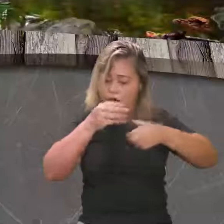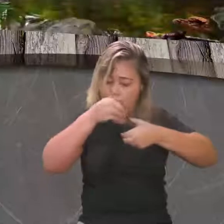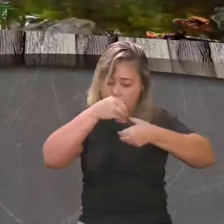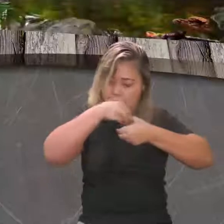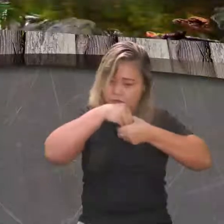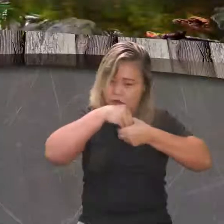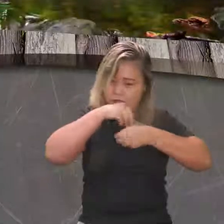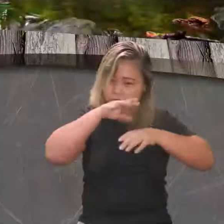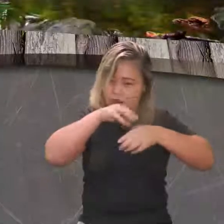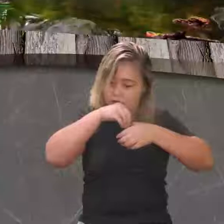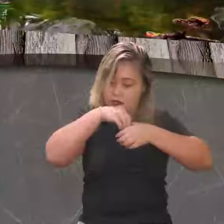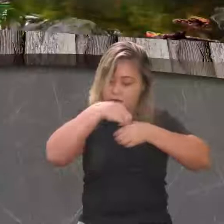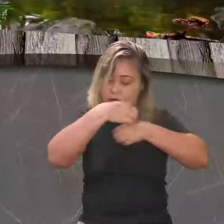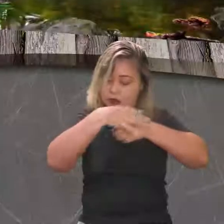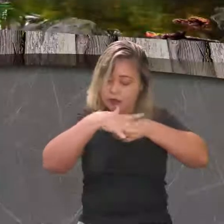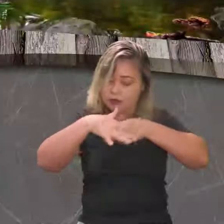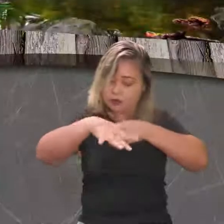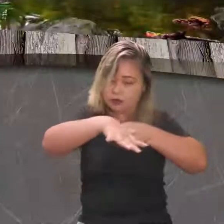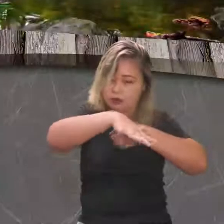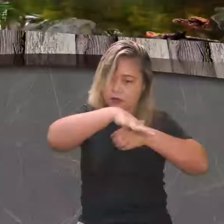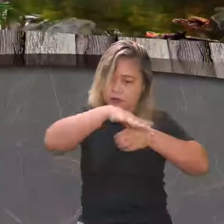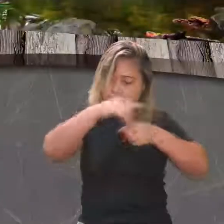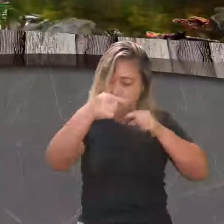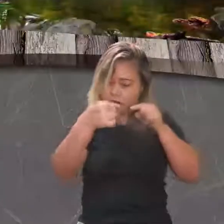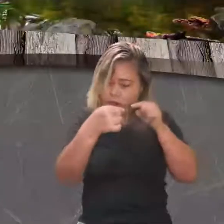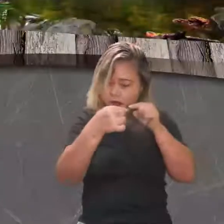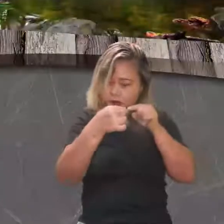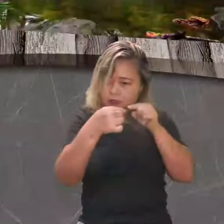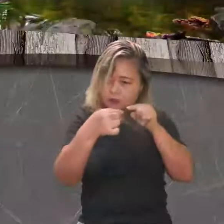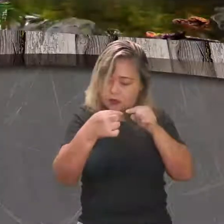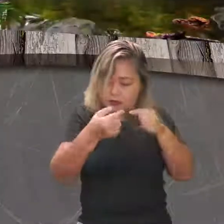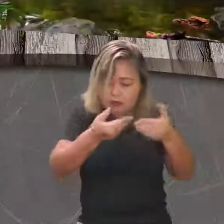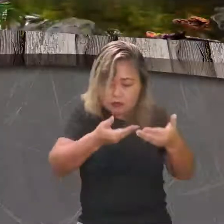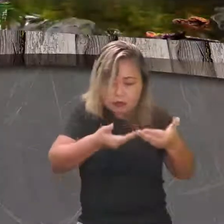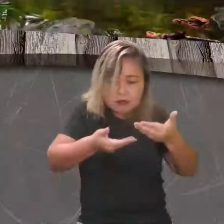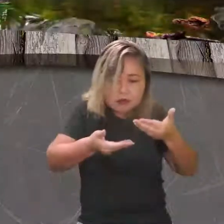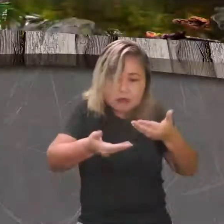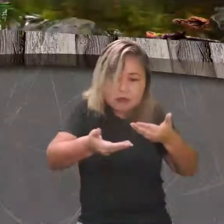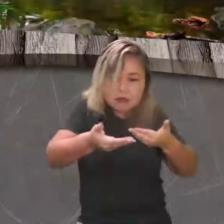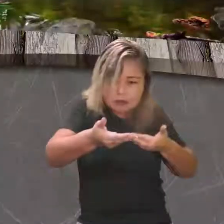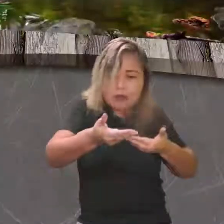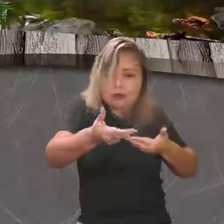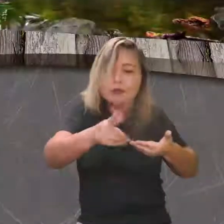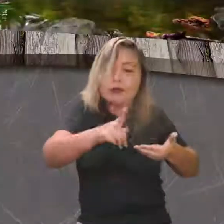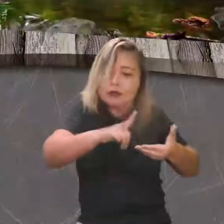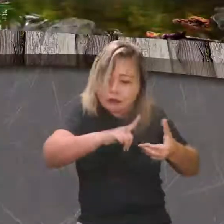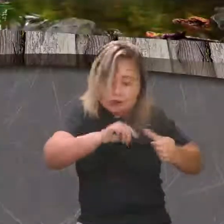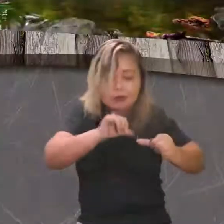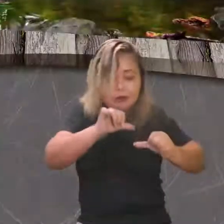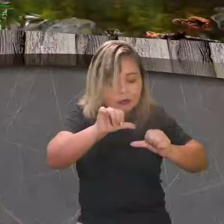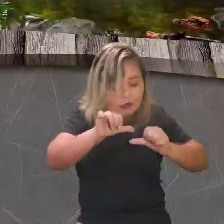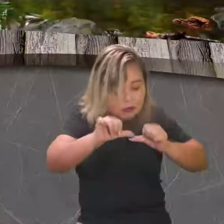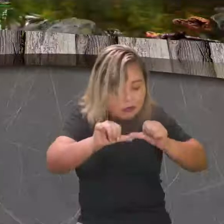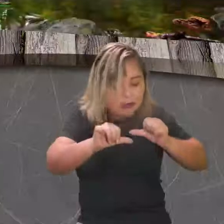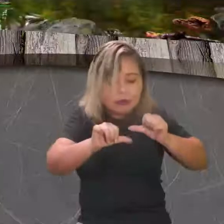internas para externas, de acordo com essas interações que esse organismo vai fazendo com